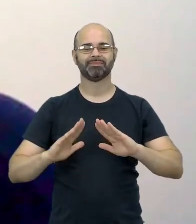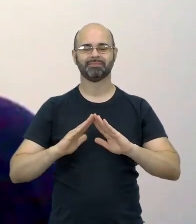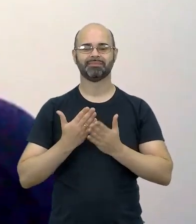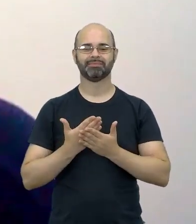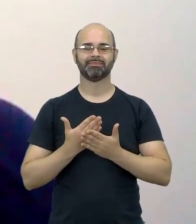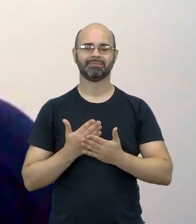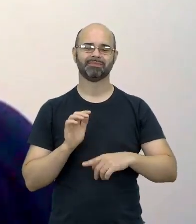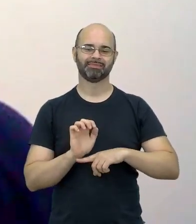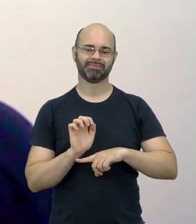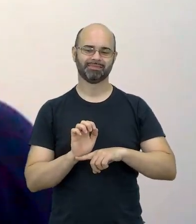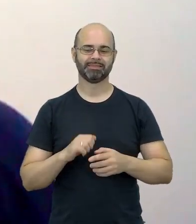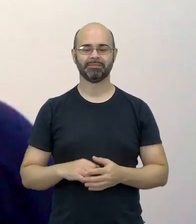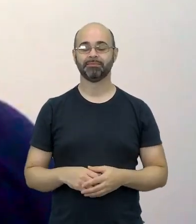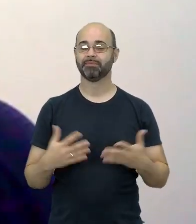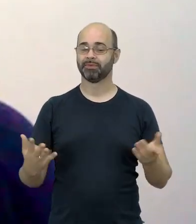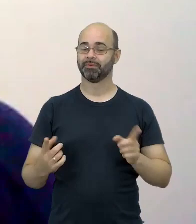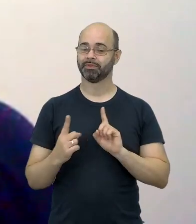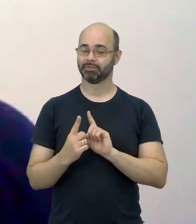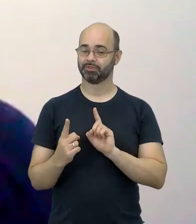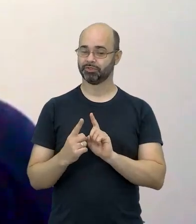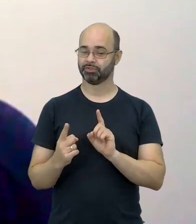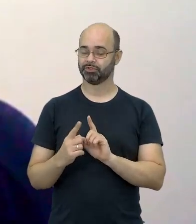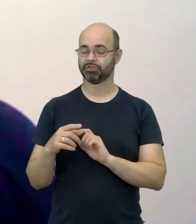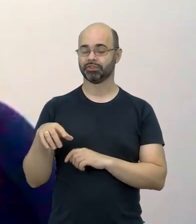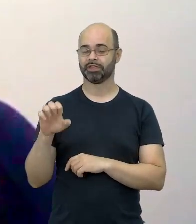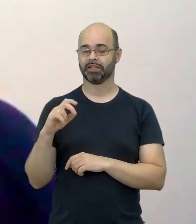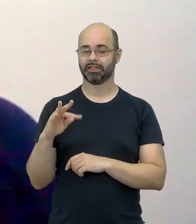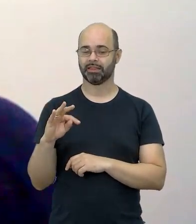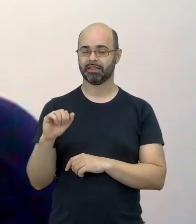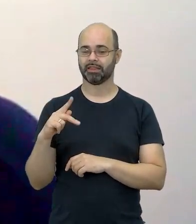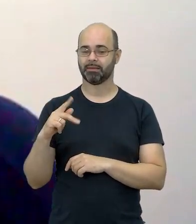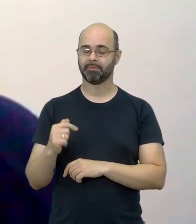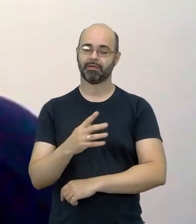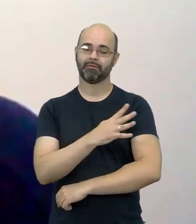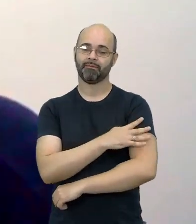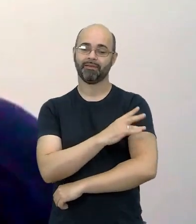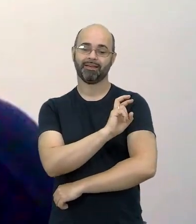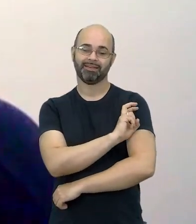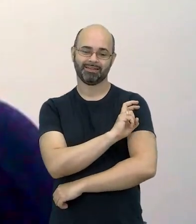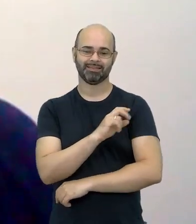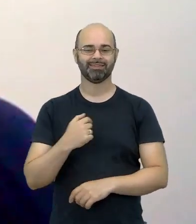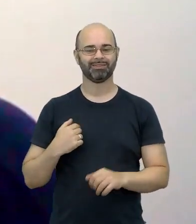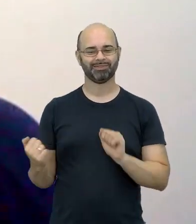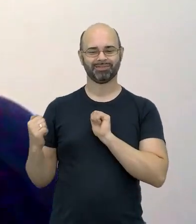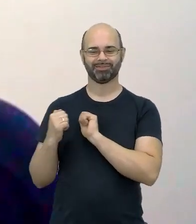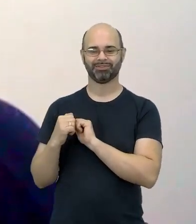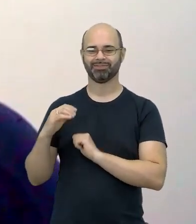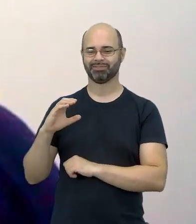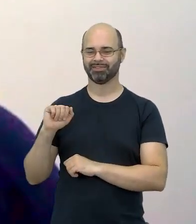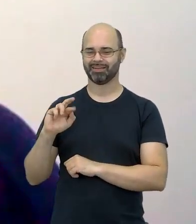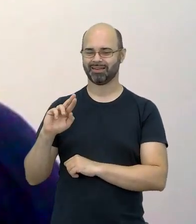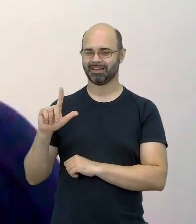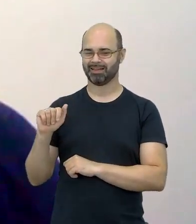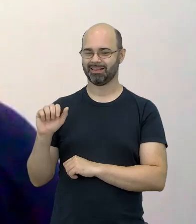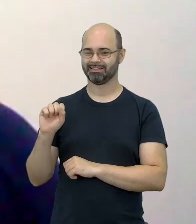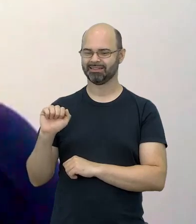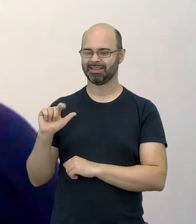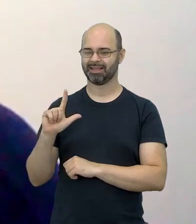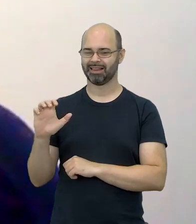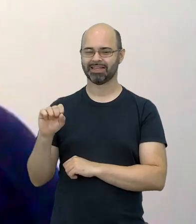Hoje nós estamos aqui na formação de etapa do quarto e do quinto ano, eu estou com a minha parceira Carla Salles, que vocês